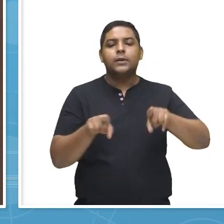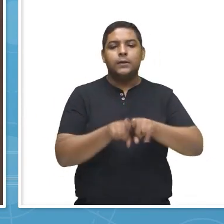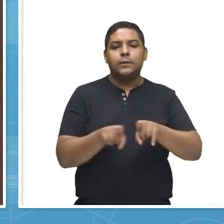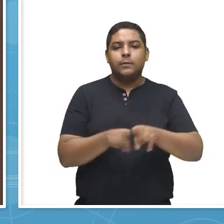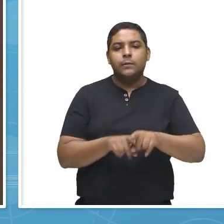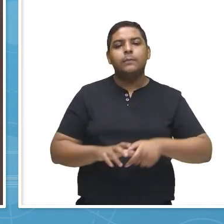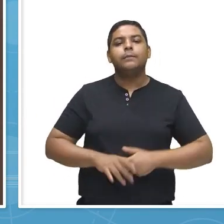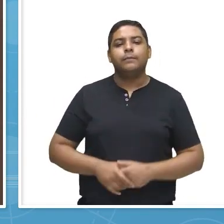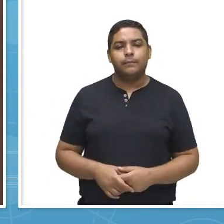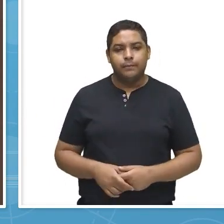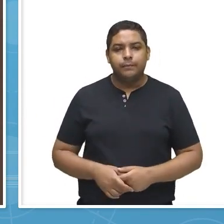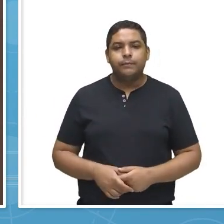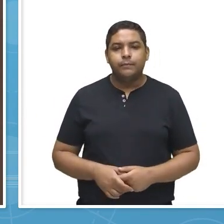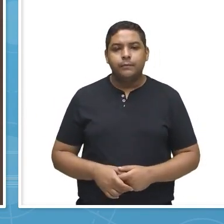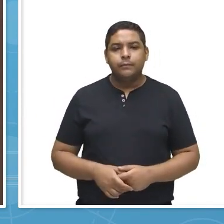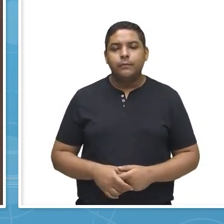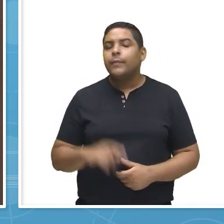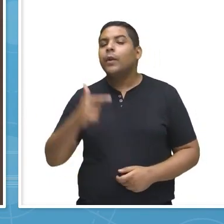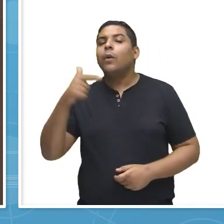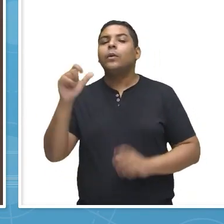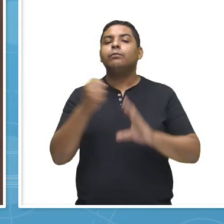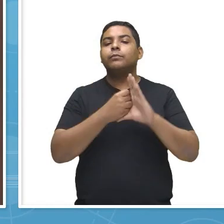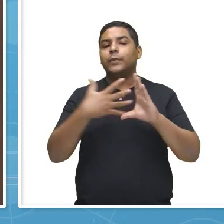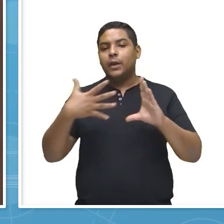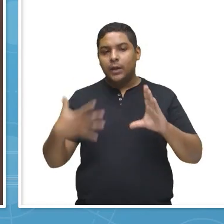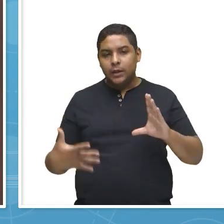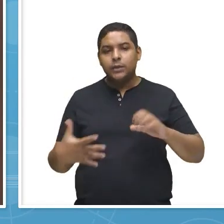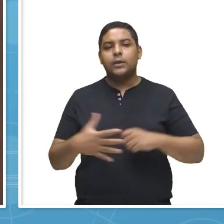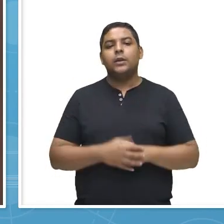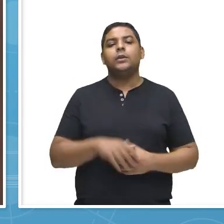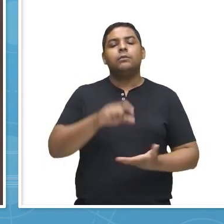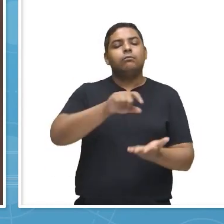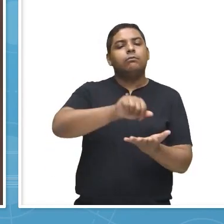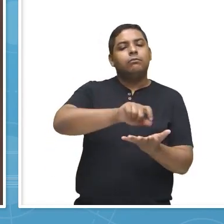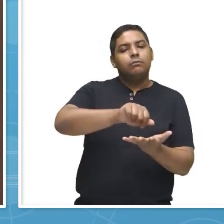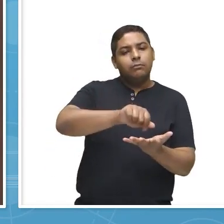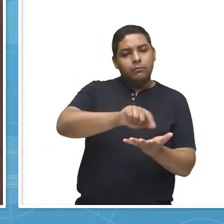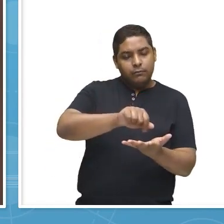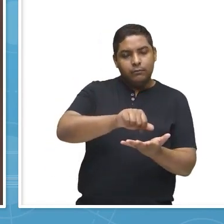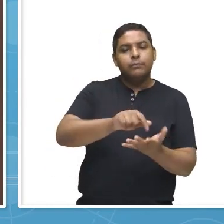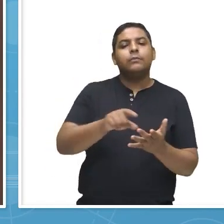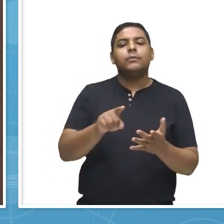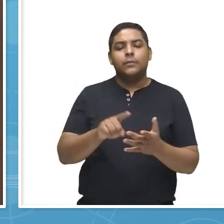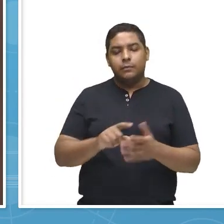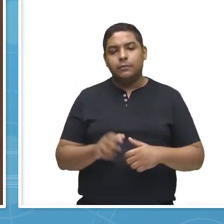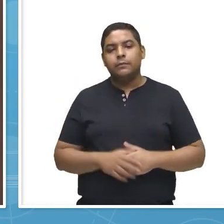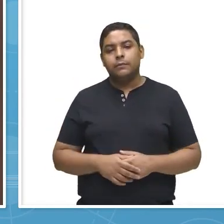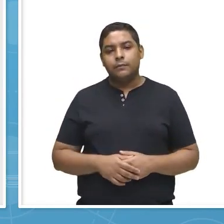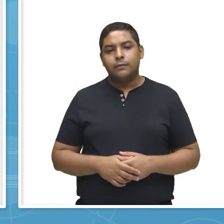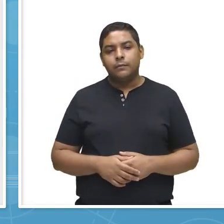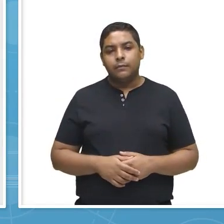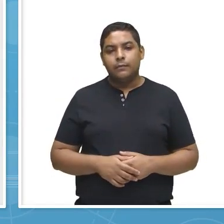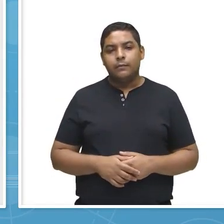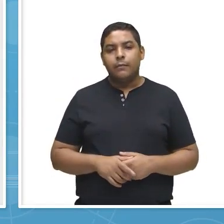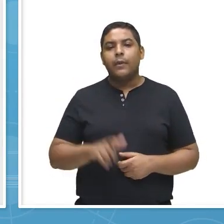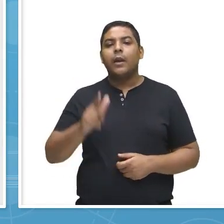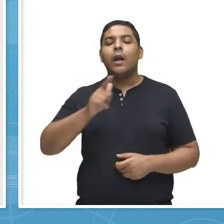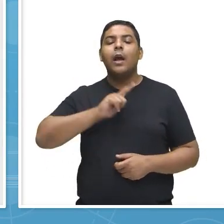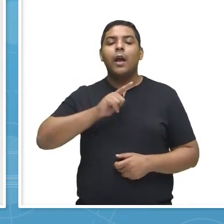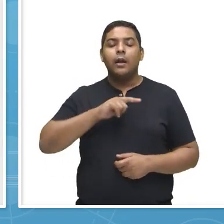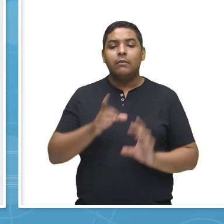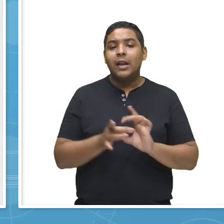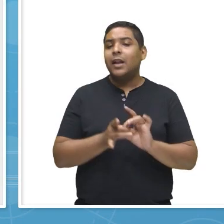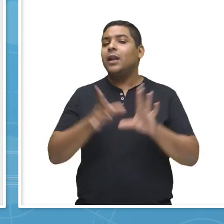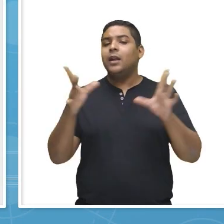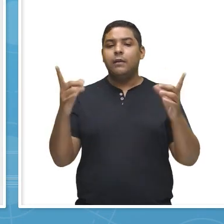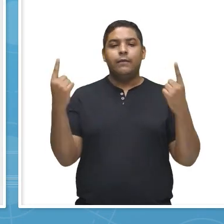certo? Outra característica do capitalismo, desse sistema, né, capitalista, a gente vai ver que é a livre concorrência. Então,